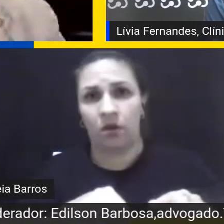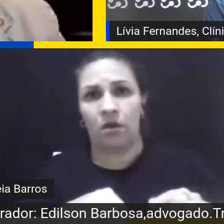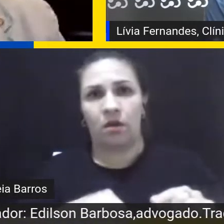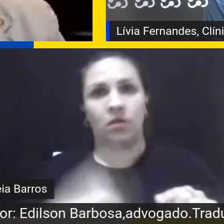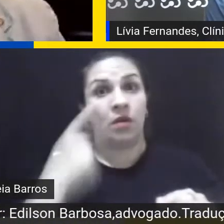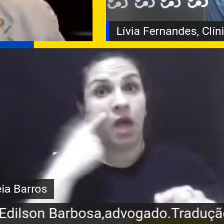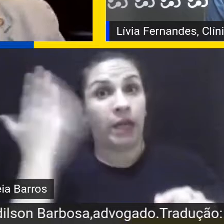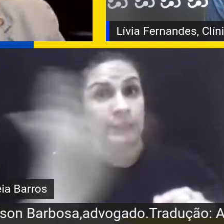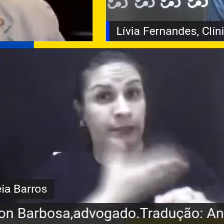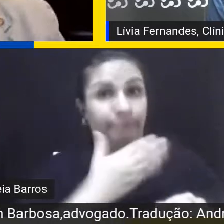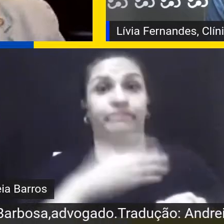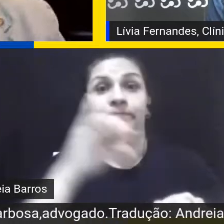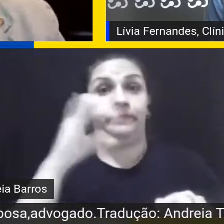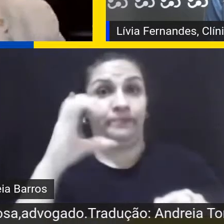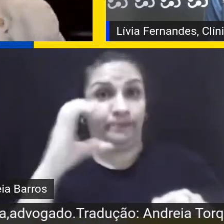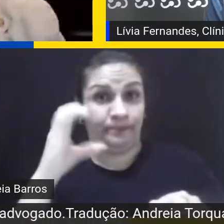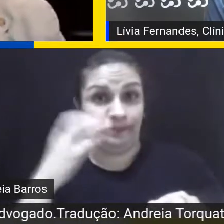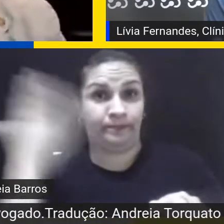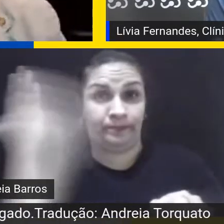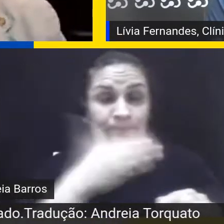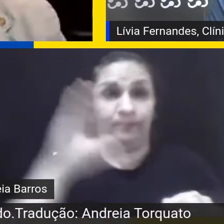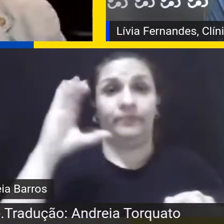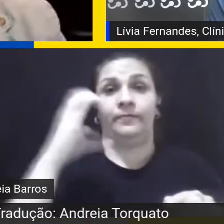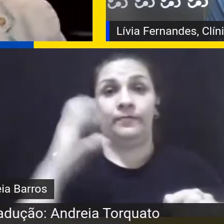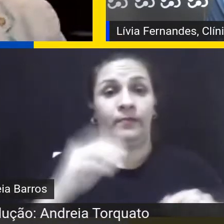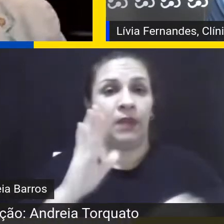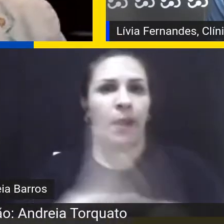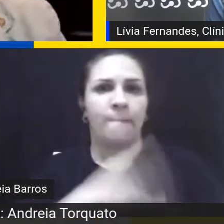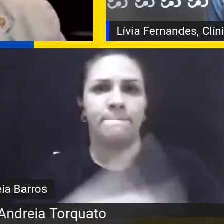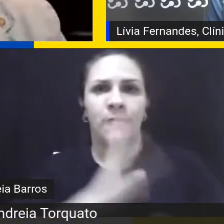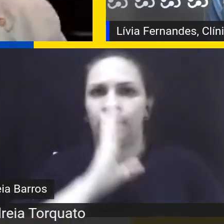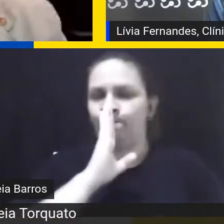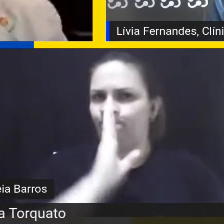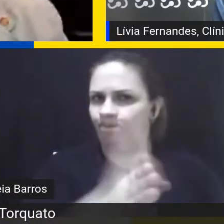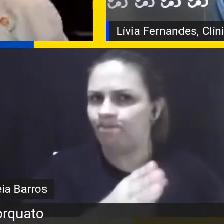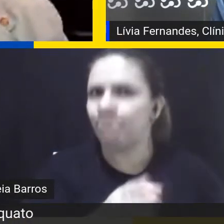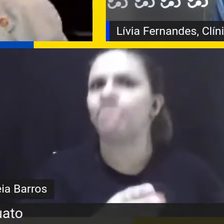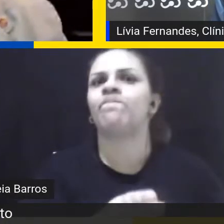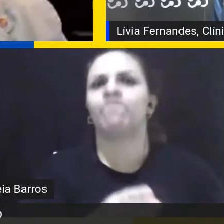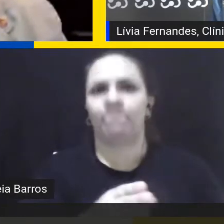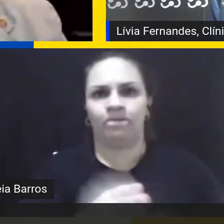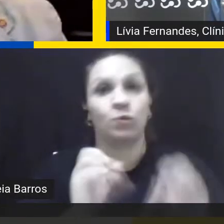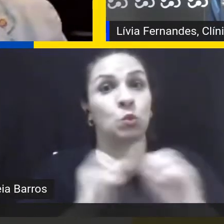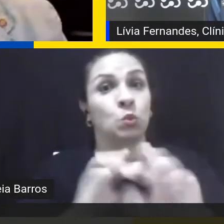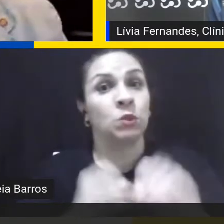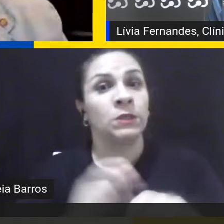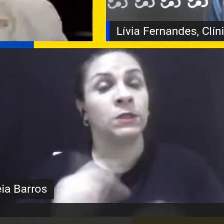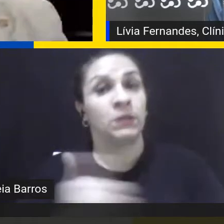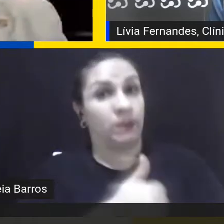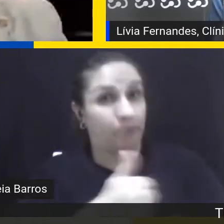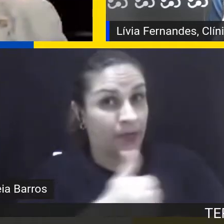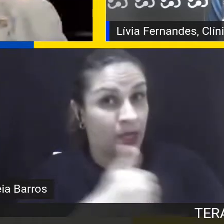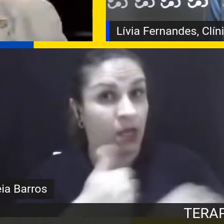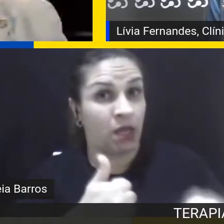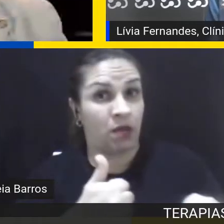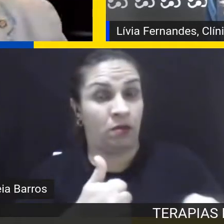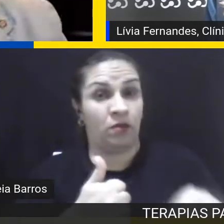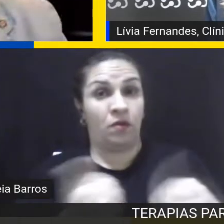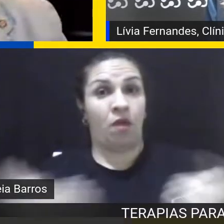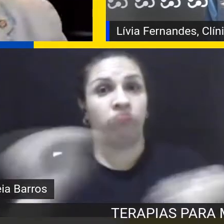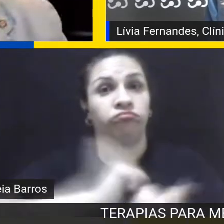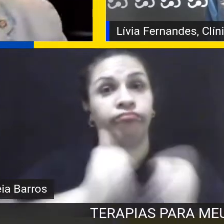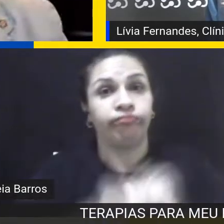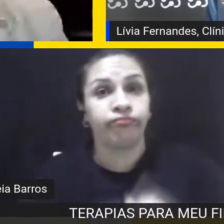ela é uma ciência, ela é mais diretiva, né? Ela ensina melhor a adequação do comportamento